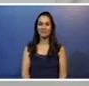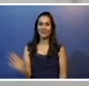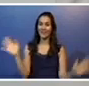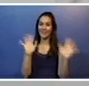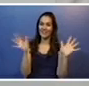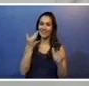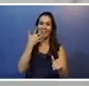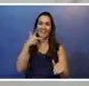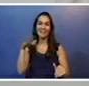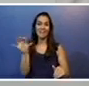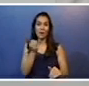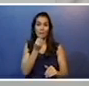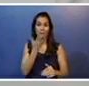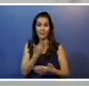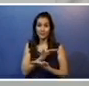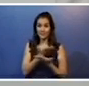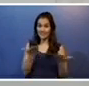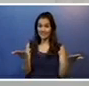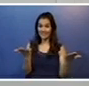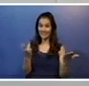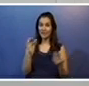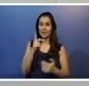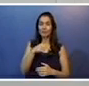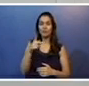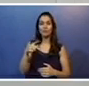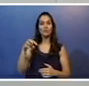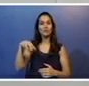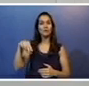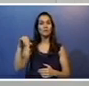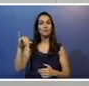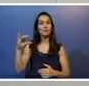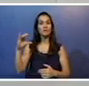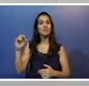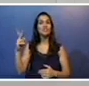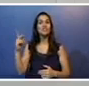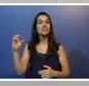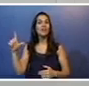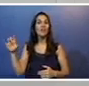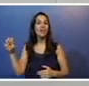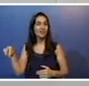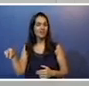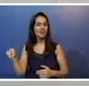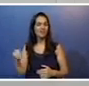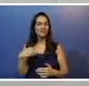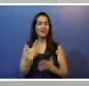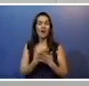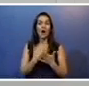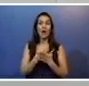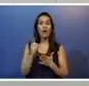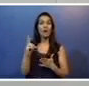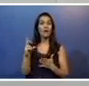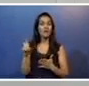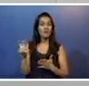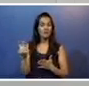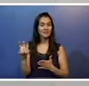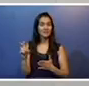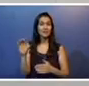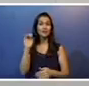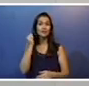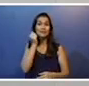Olá, crianças! Tudo bem? Sou a professora Michelle e estamos aqui para a nossa aula número 15